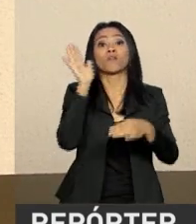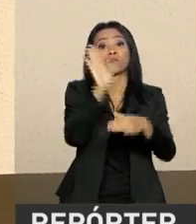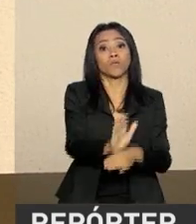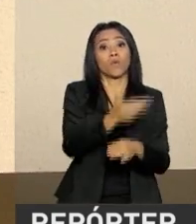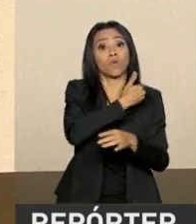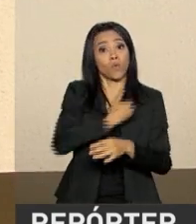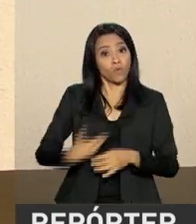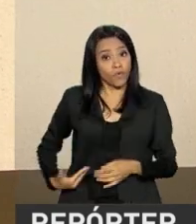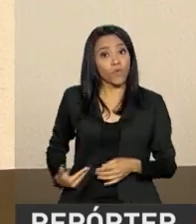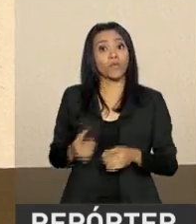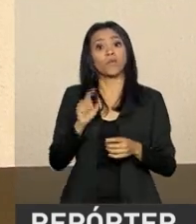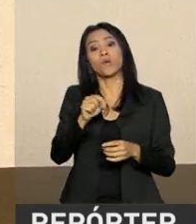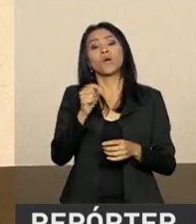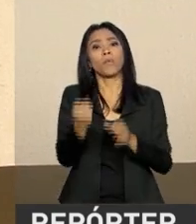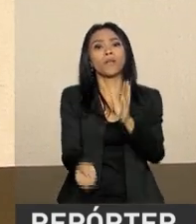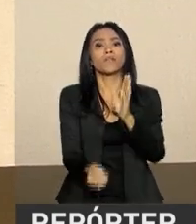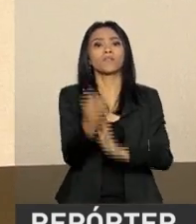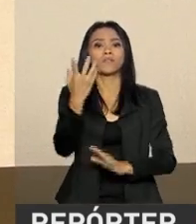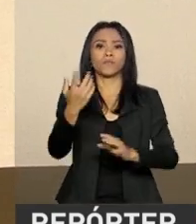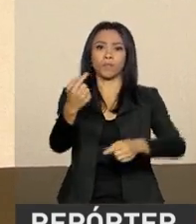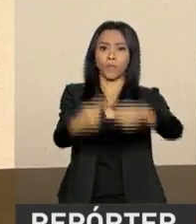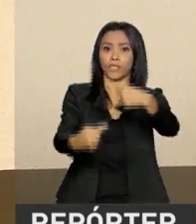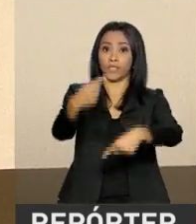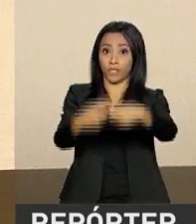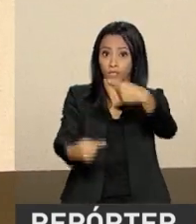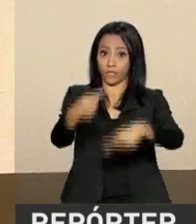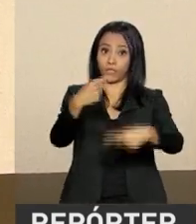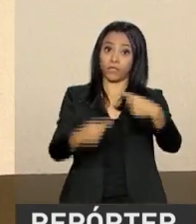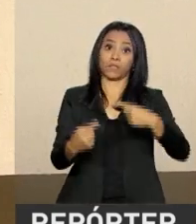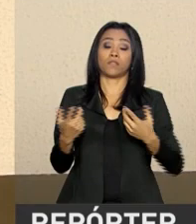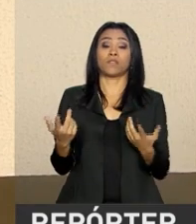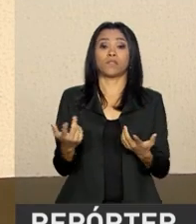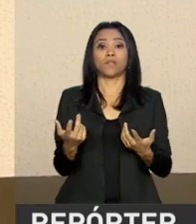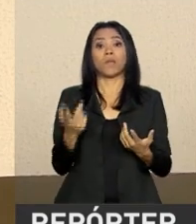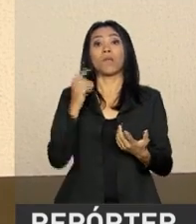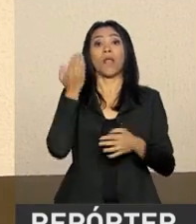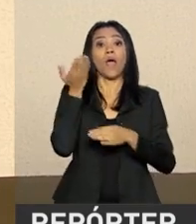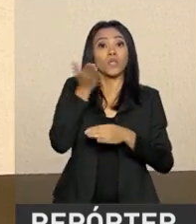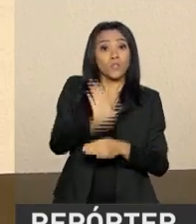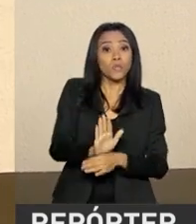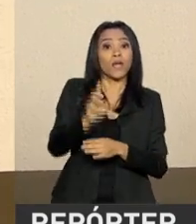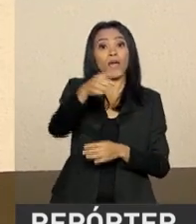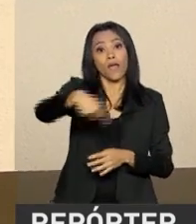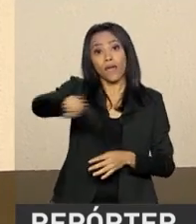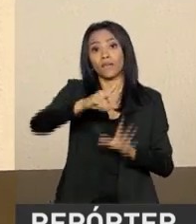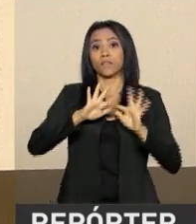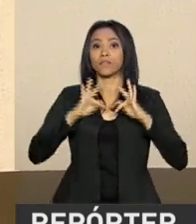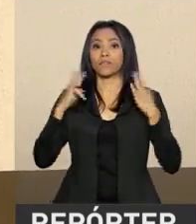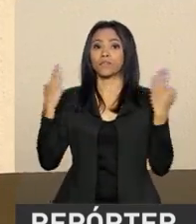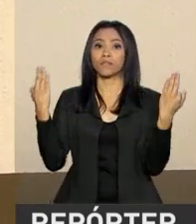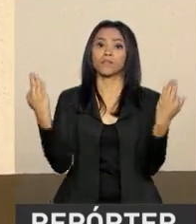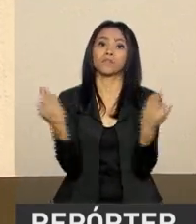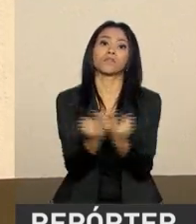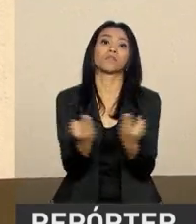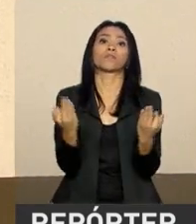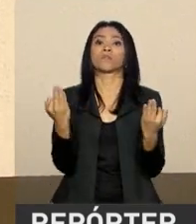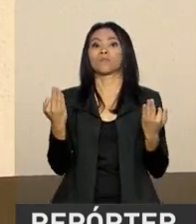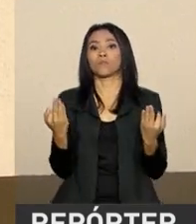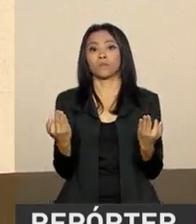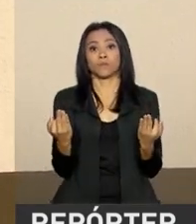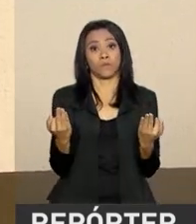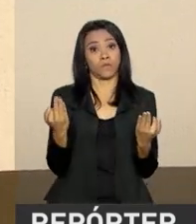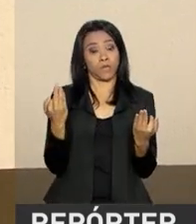desenvolver políticas públicas para ajudar essas famílias, esses produtores rurais a